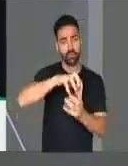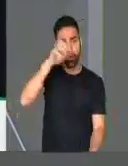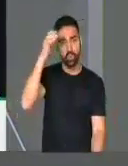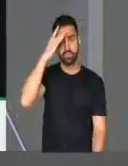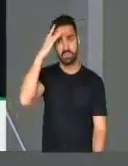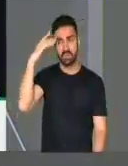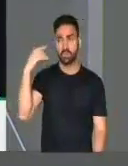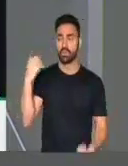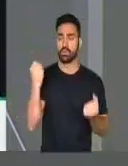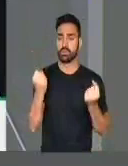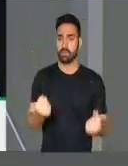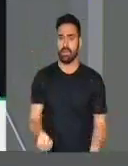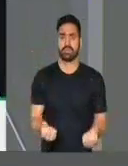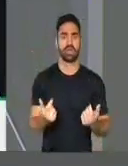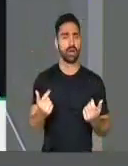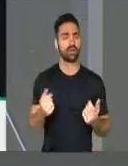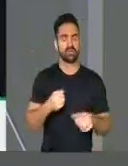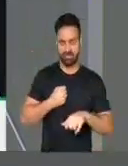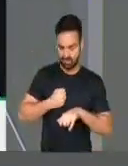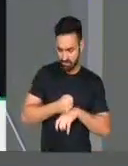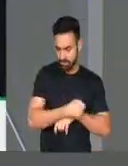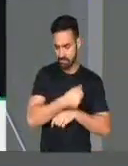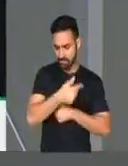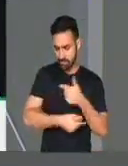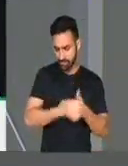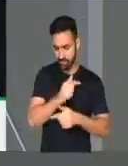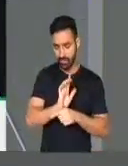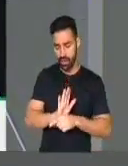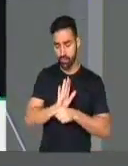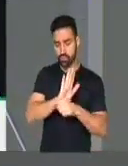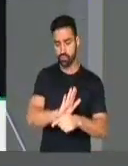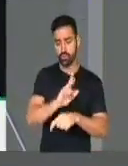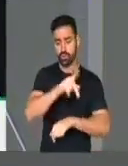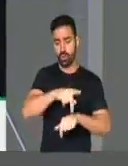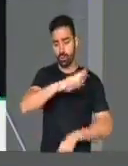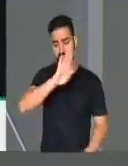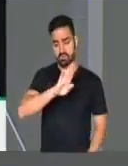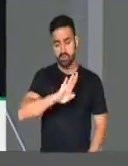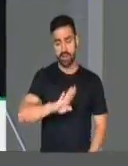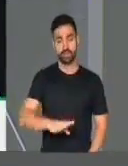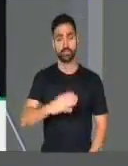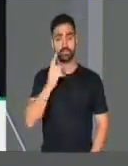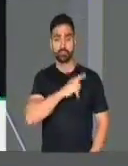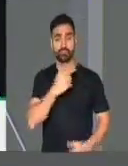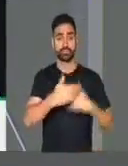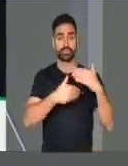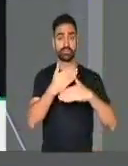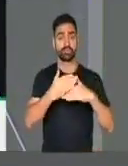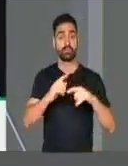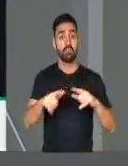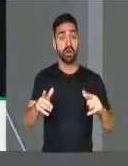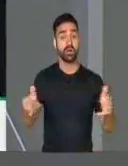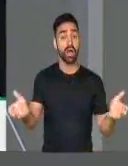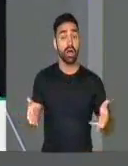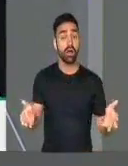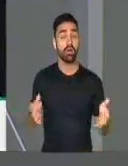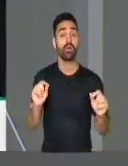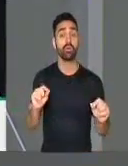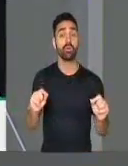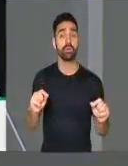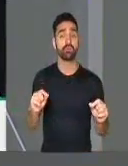gente que trabalhou com afinco, ajudou este país, senhor presidente, e agora está sendo não